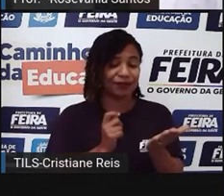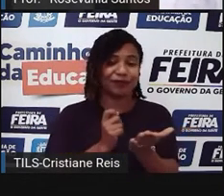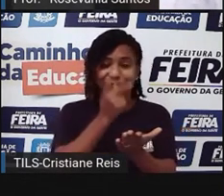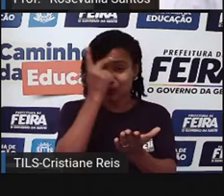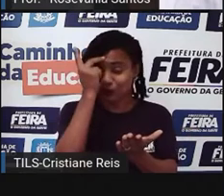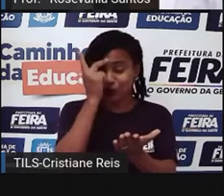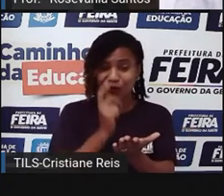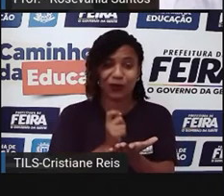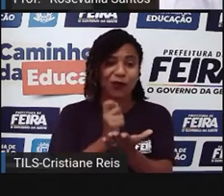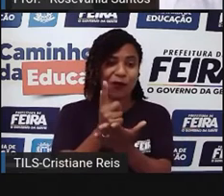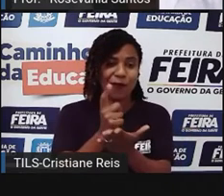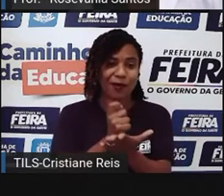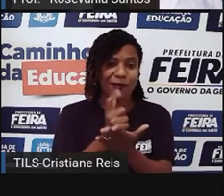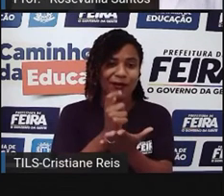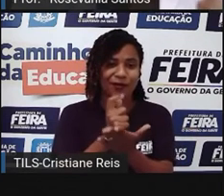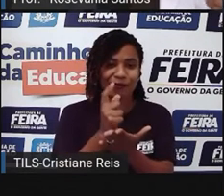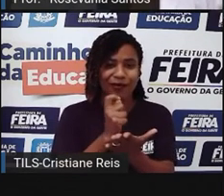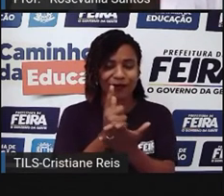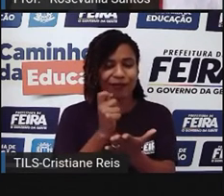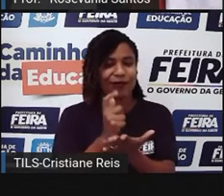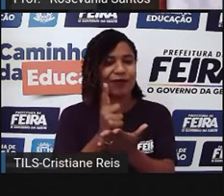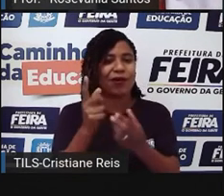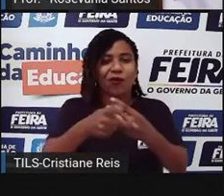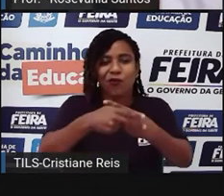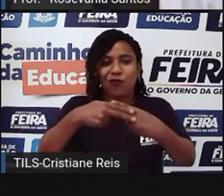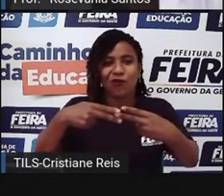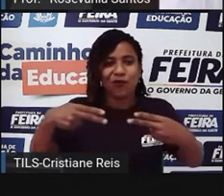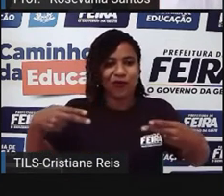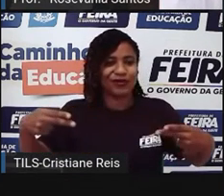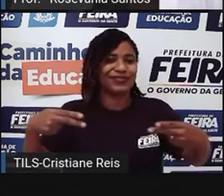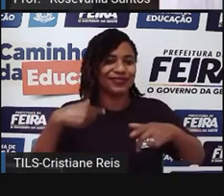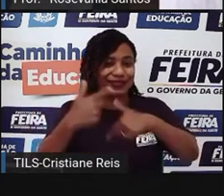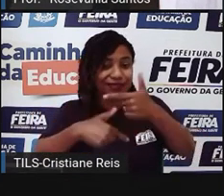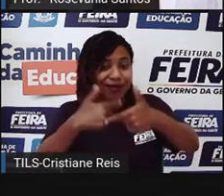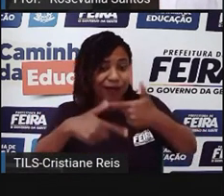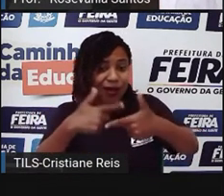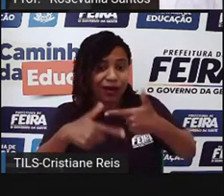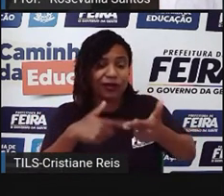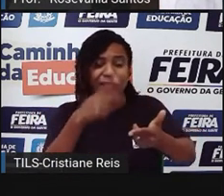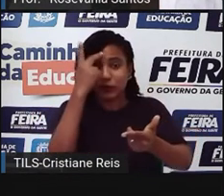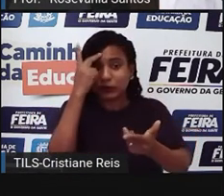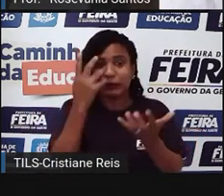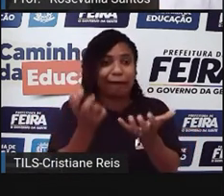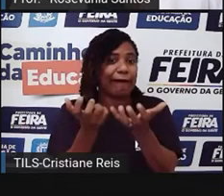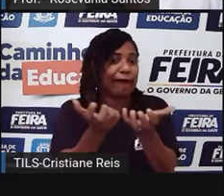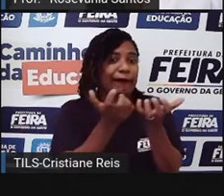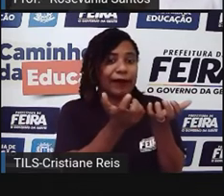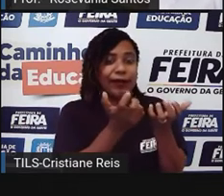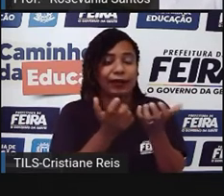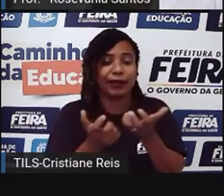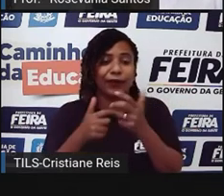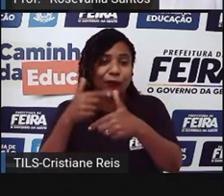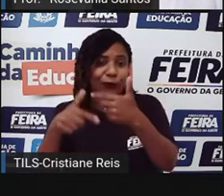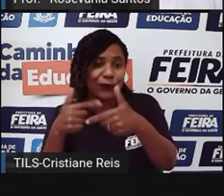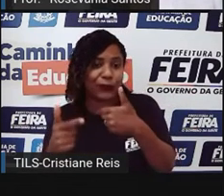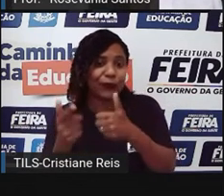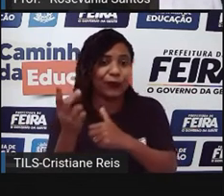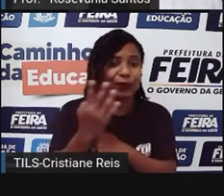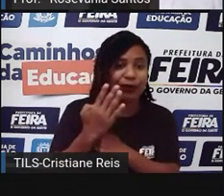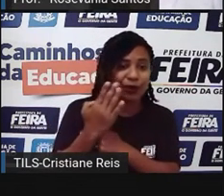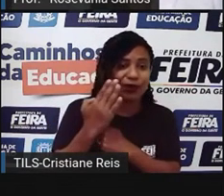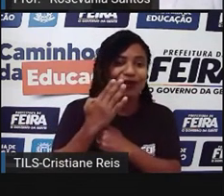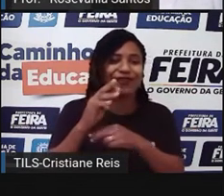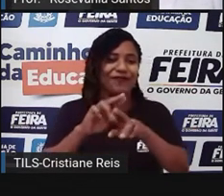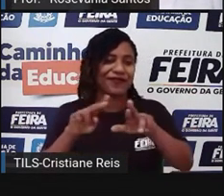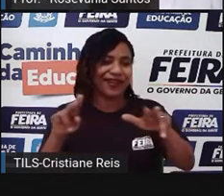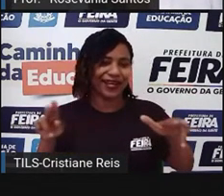para alimentar a oferta de bens e de serviços. Então, esse consumo exagerado que a gente está tendo,